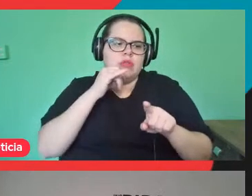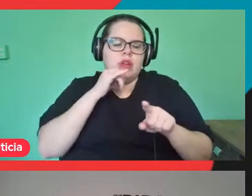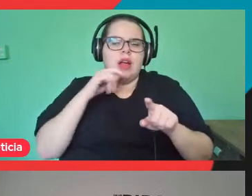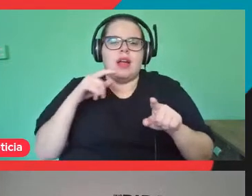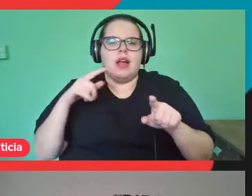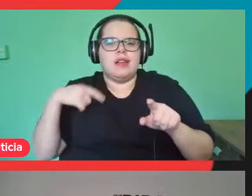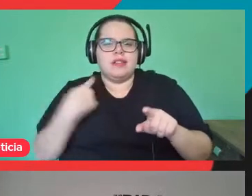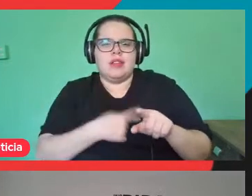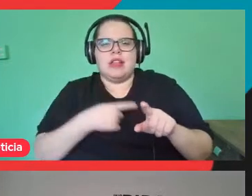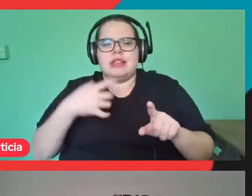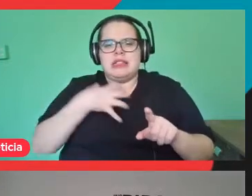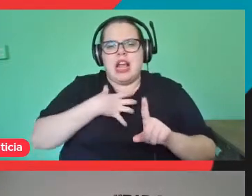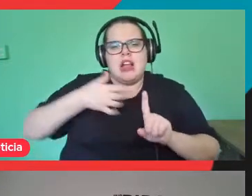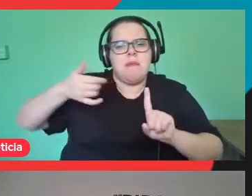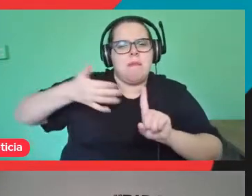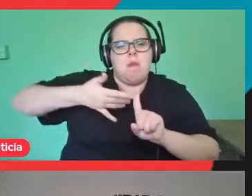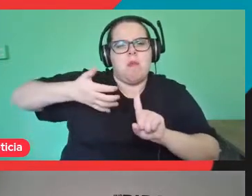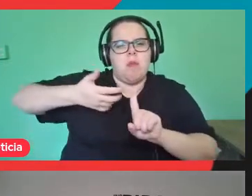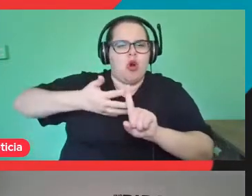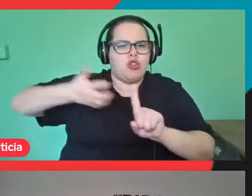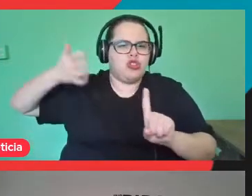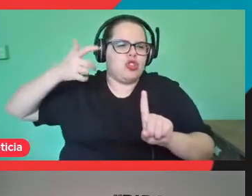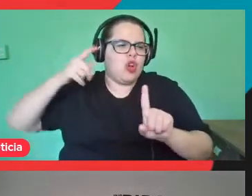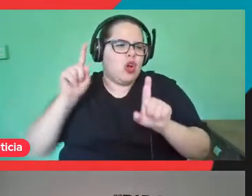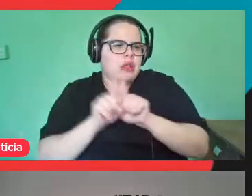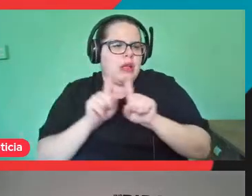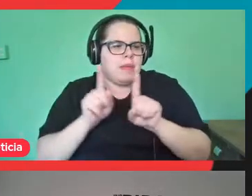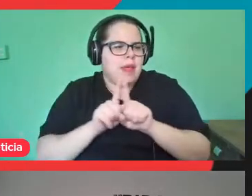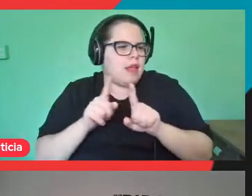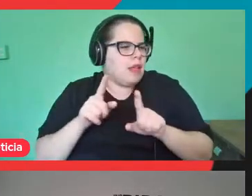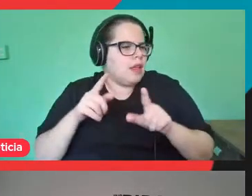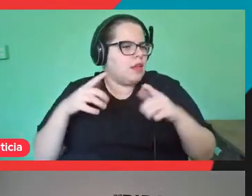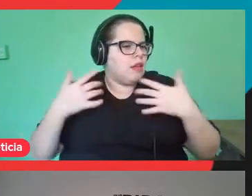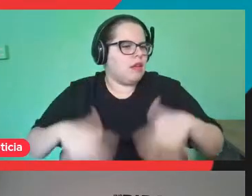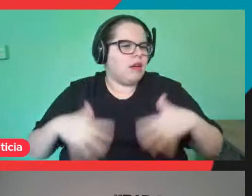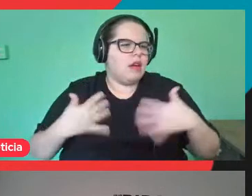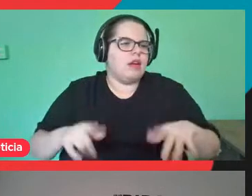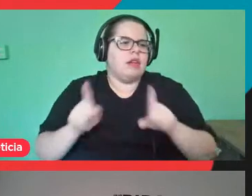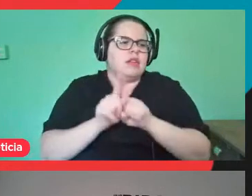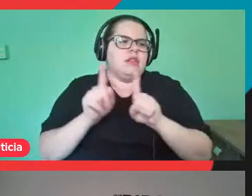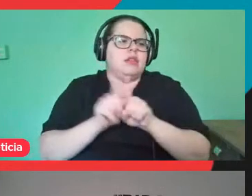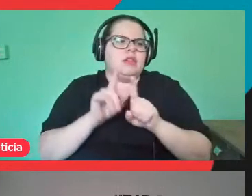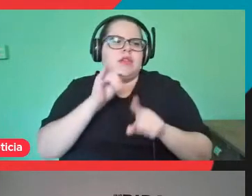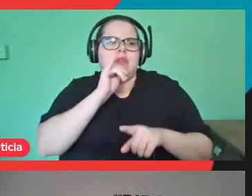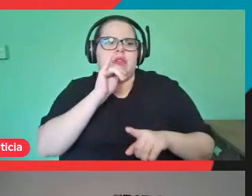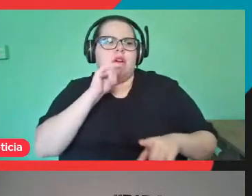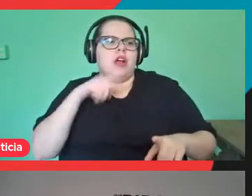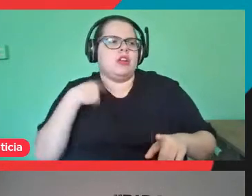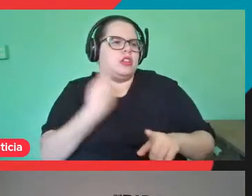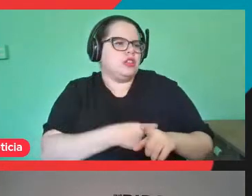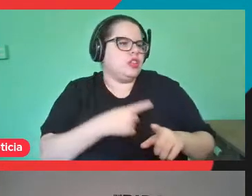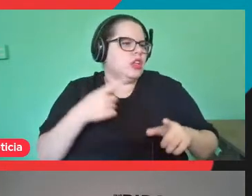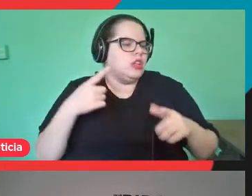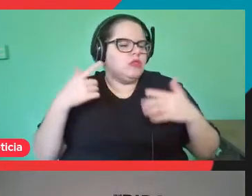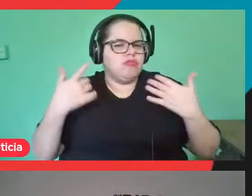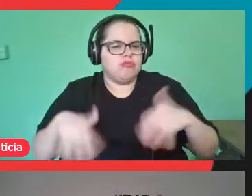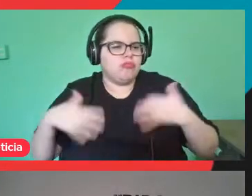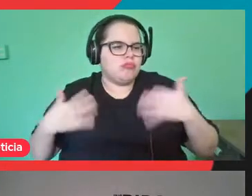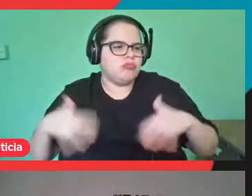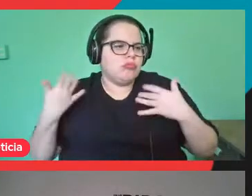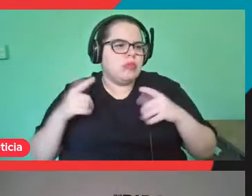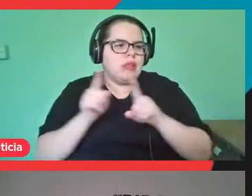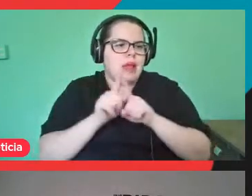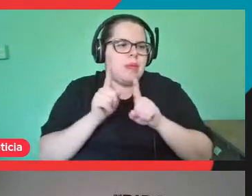síndrome de impostor, daquela voz que fala você não consegue, você não vai para frente, é muito isso. É para a gente